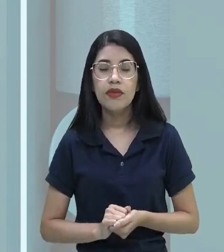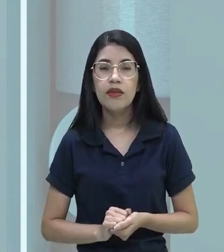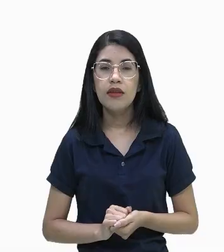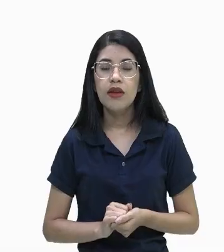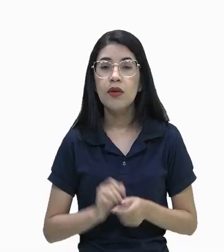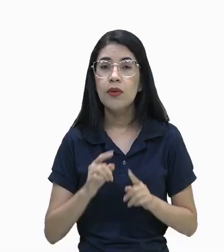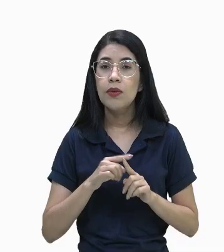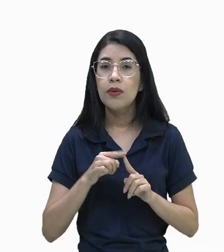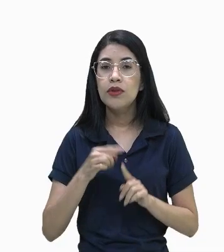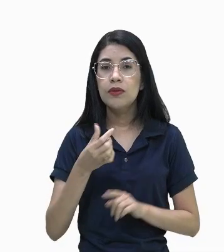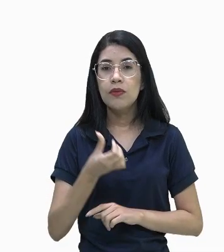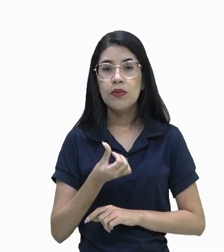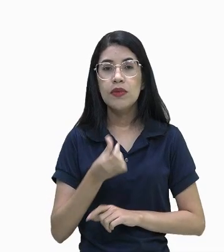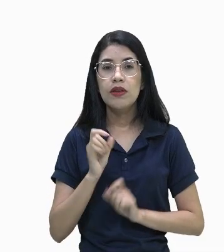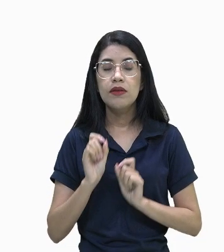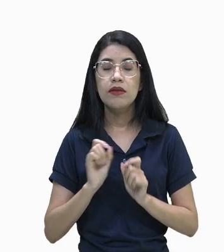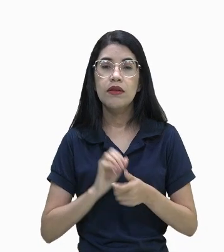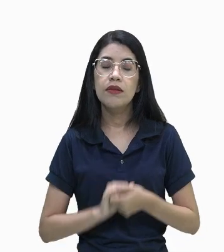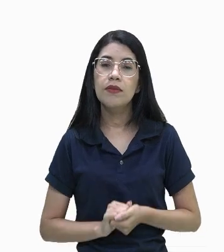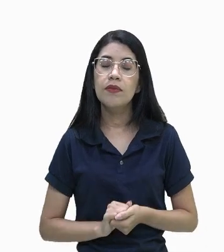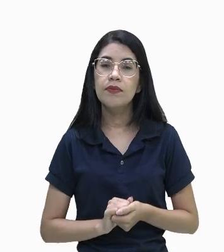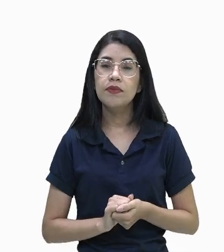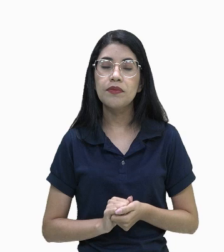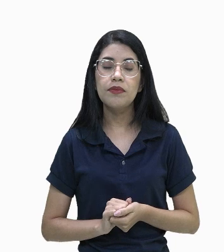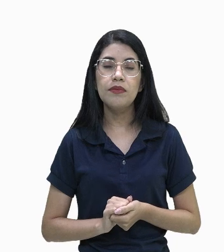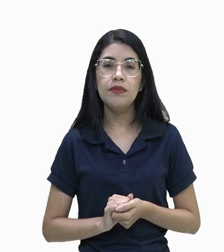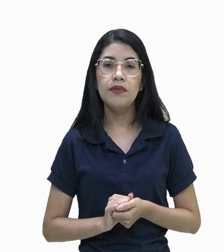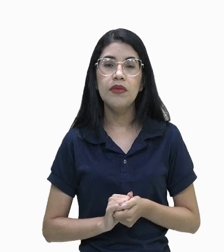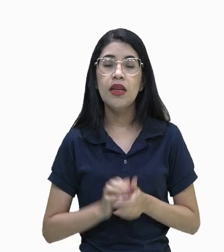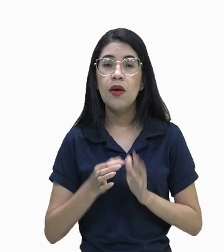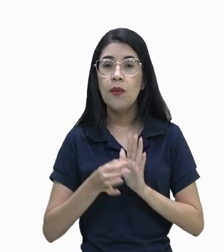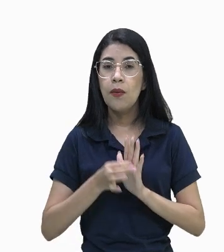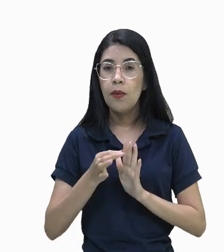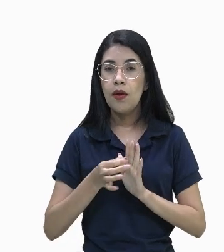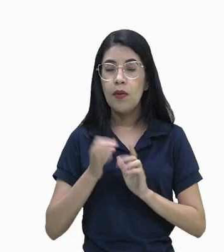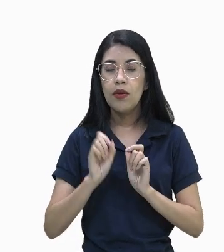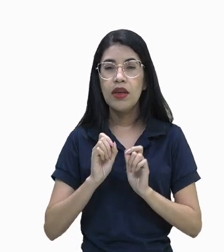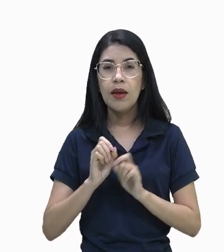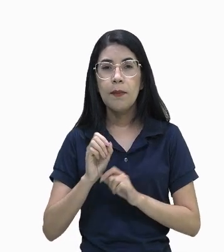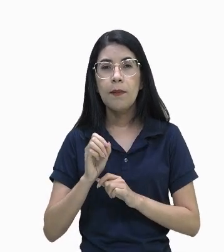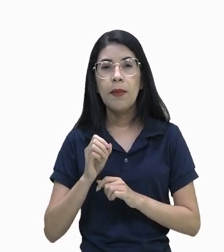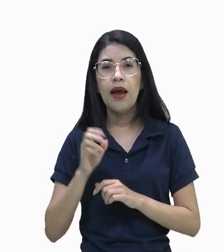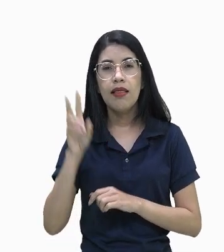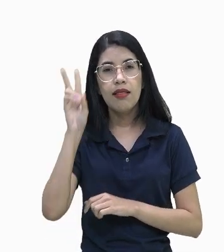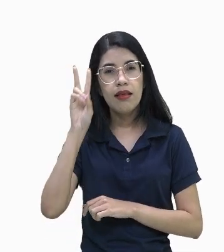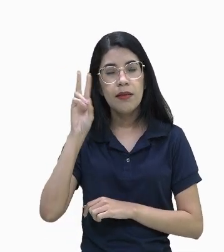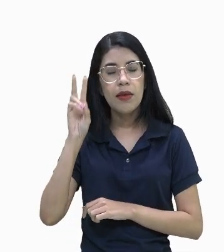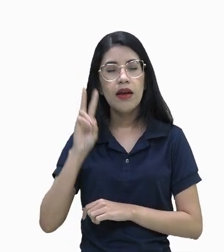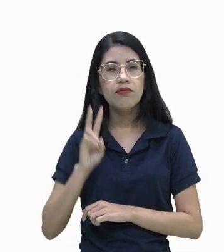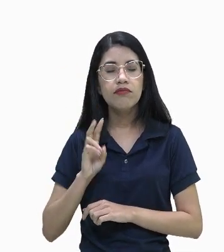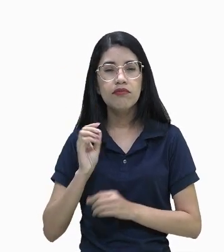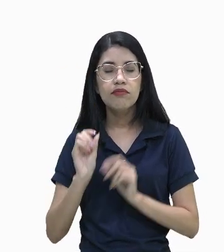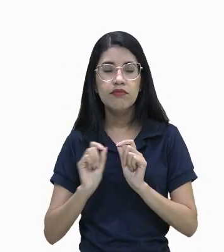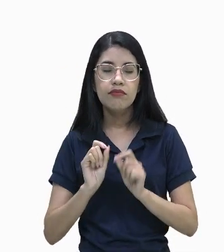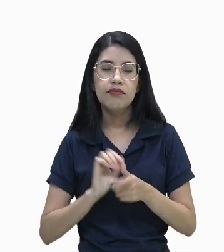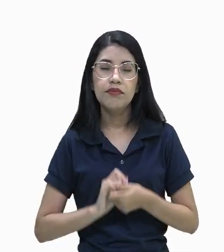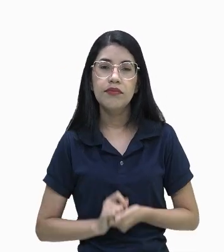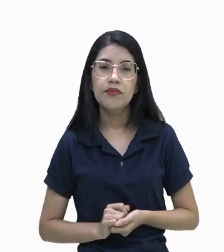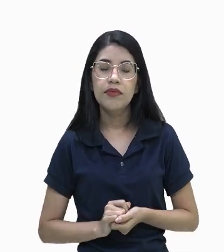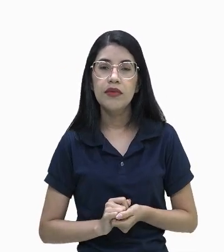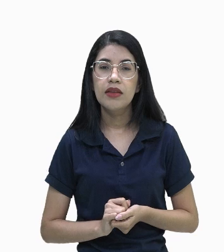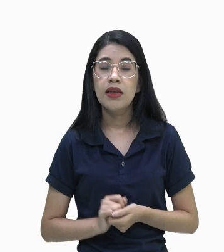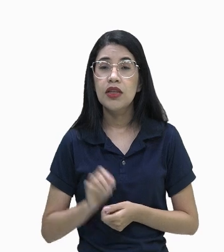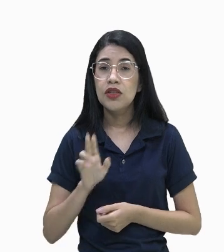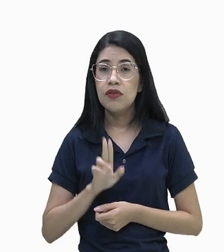último tipo a ser explorado é justamente o argumento por alusão histórica. E como o próprio nome já diz, vamos usar